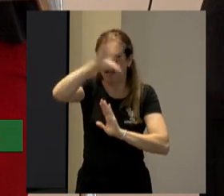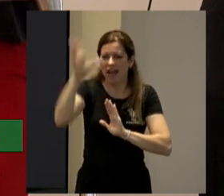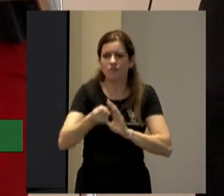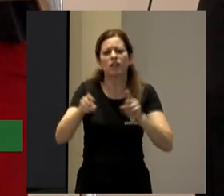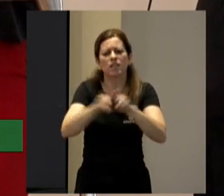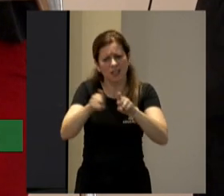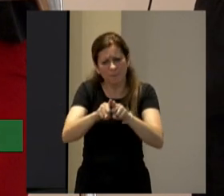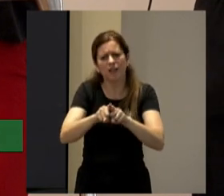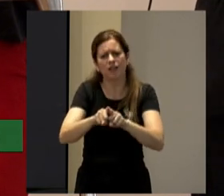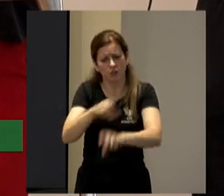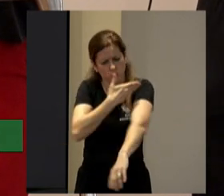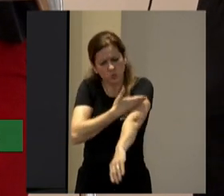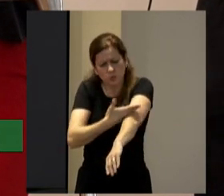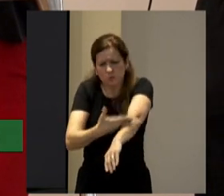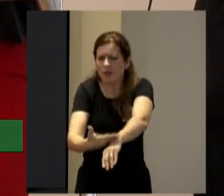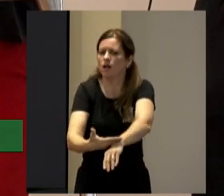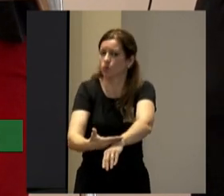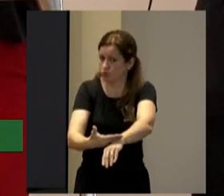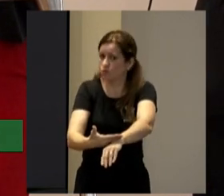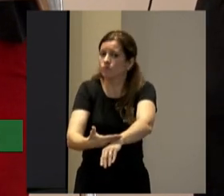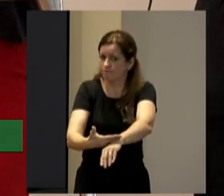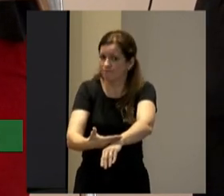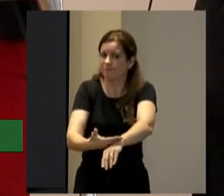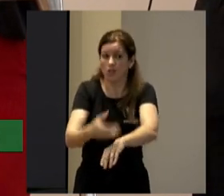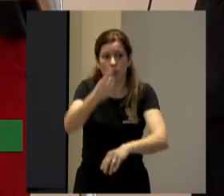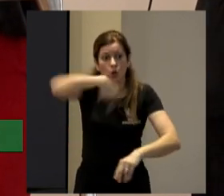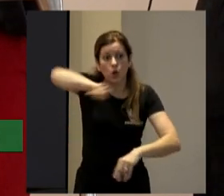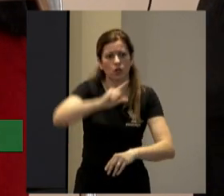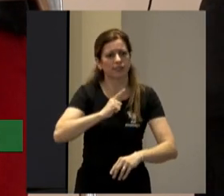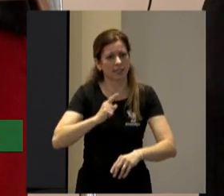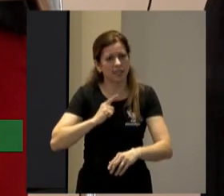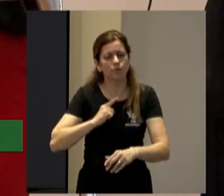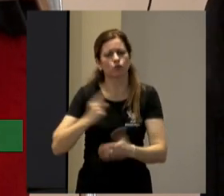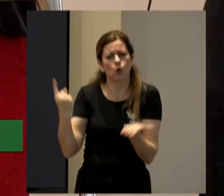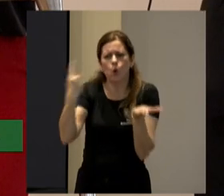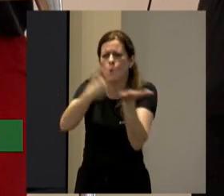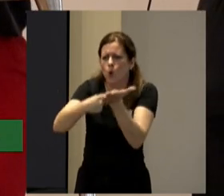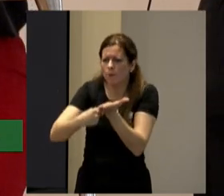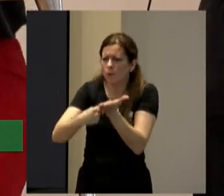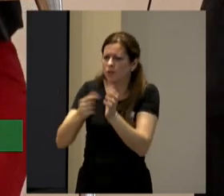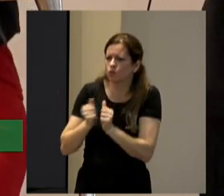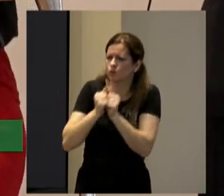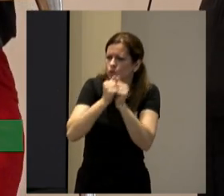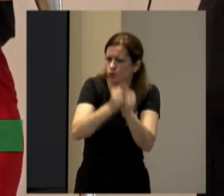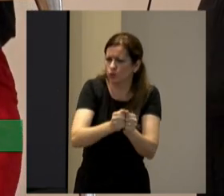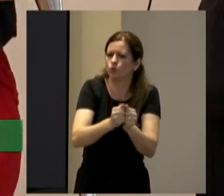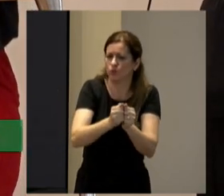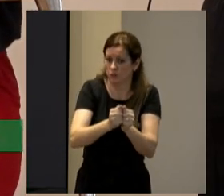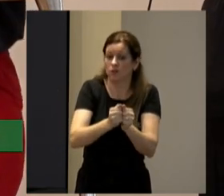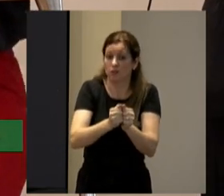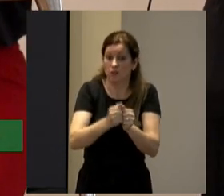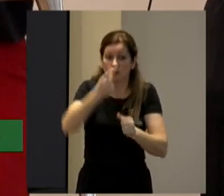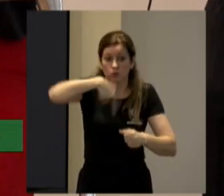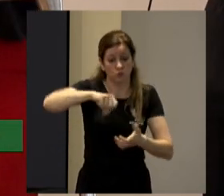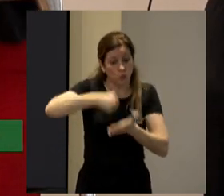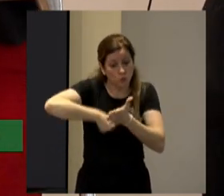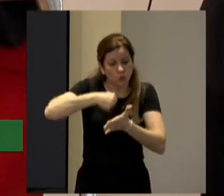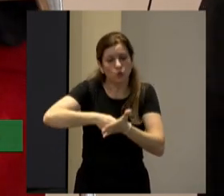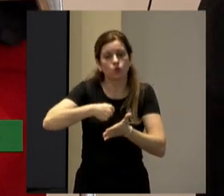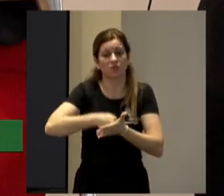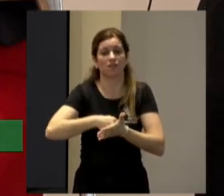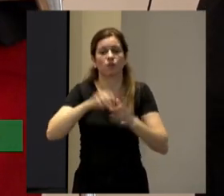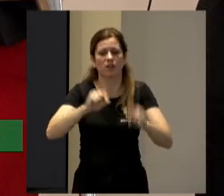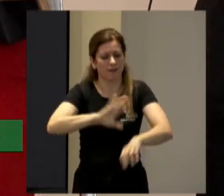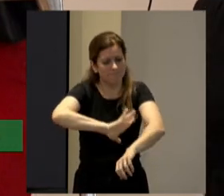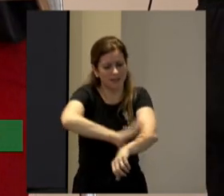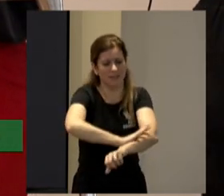contada. Então, é compromisso de todos nós construir uma educação antirracista na nossa rede. Que